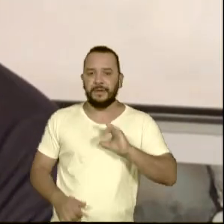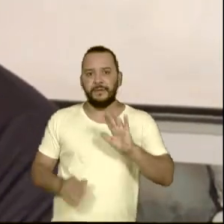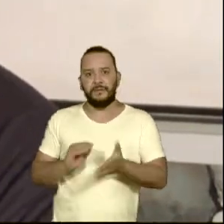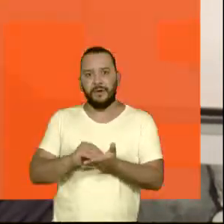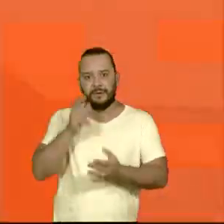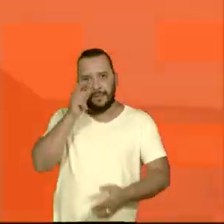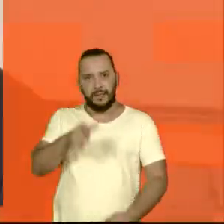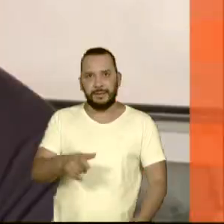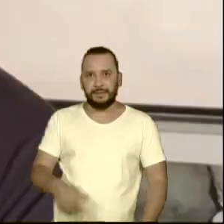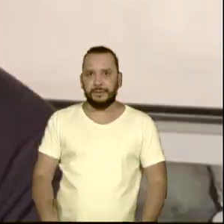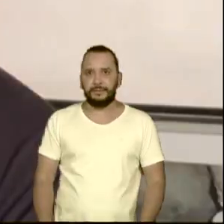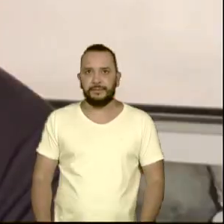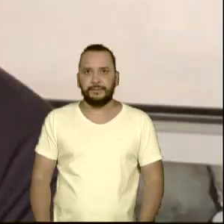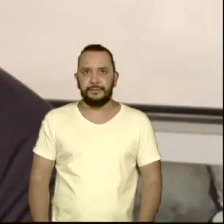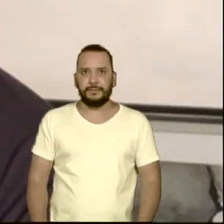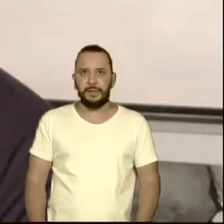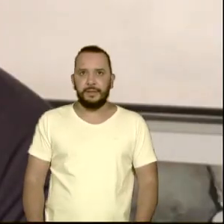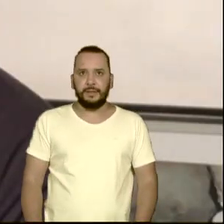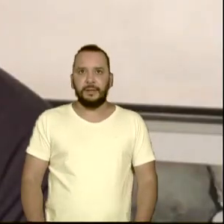interesse.